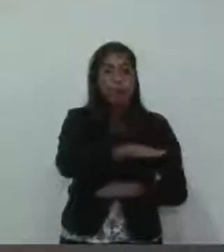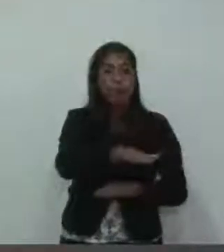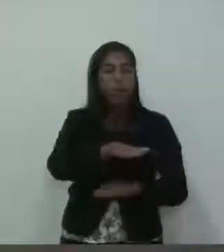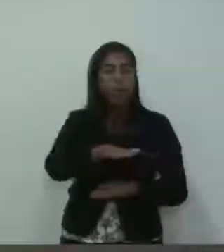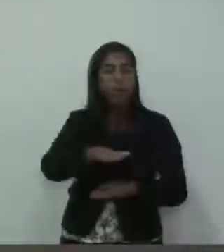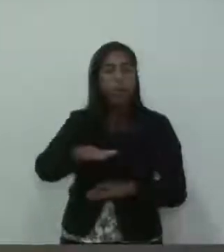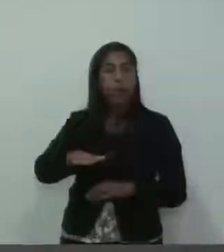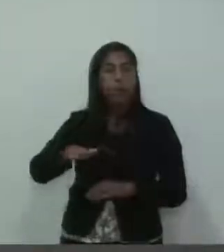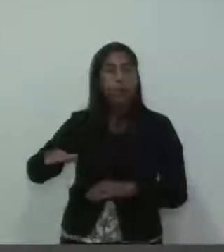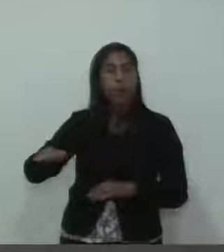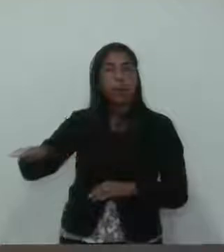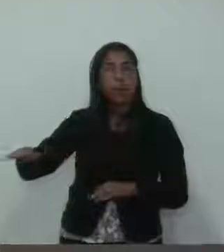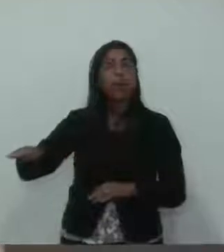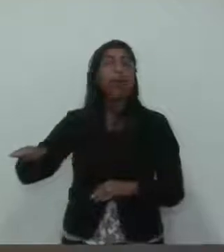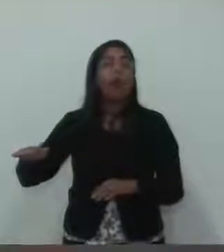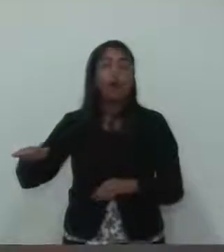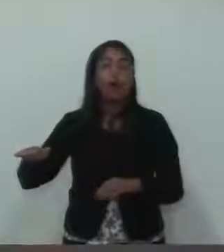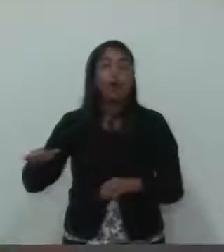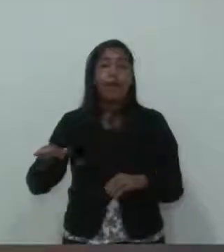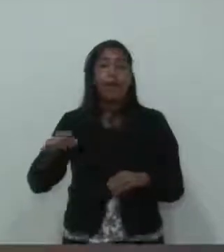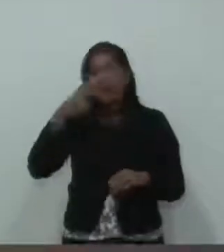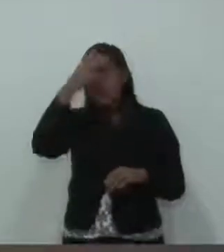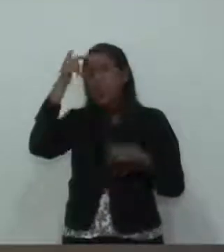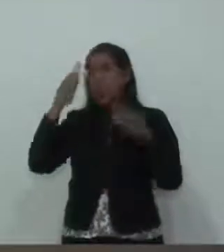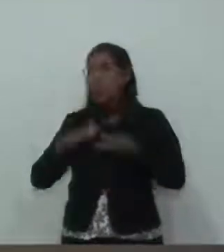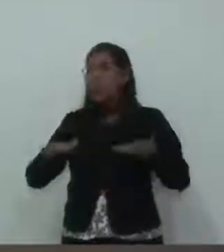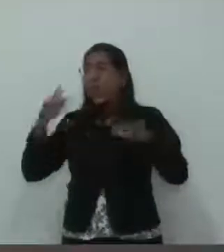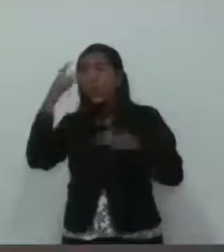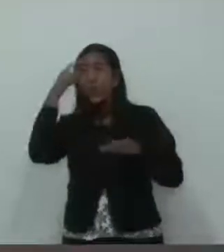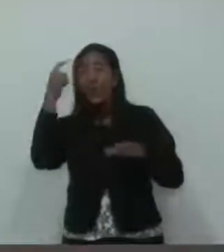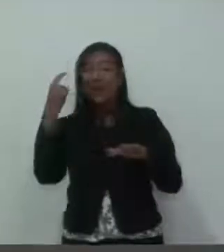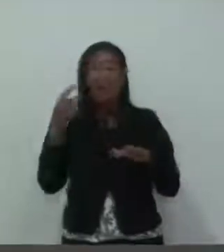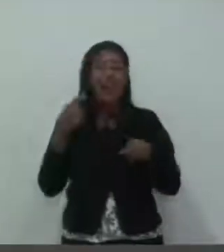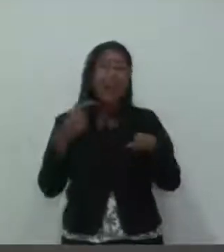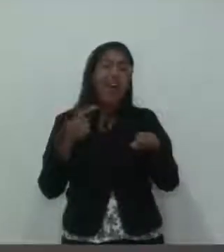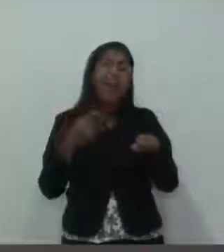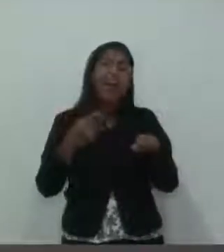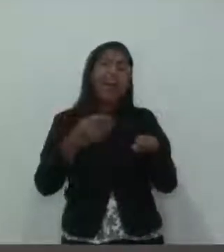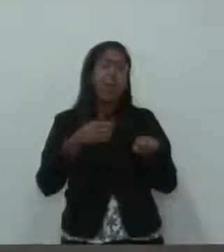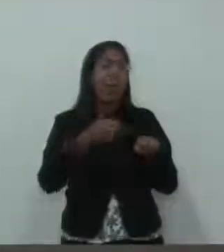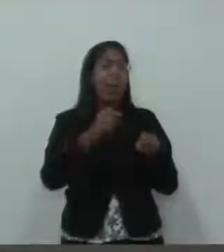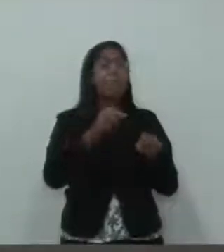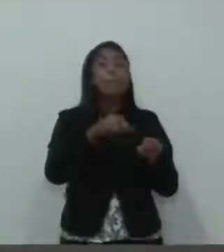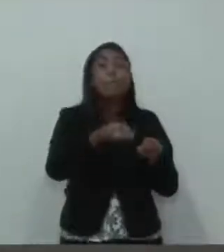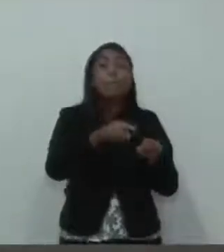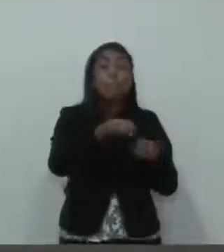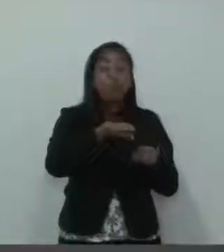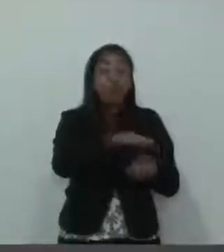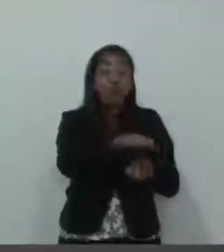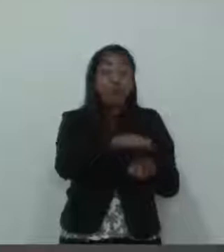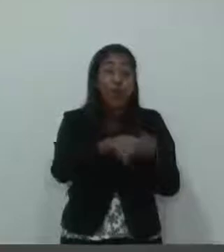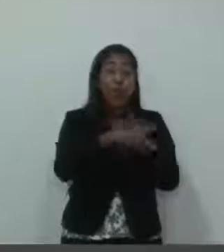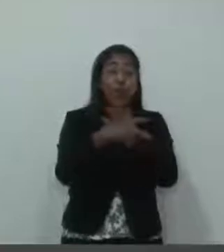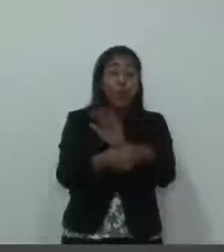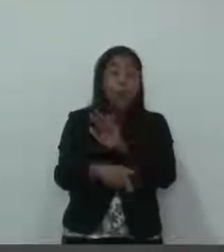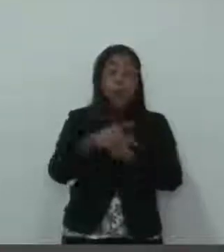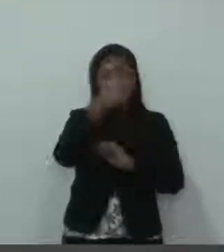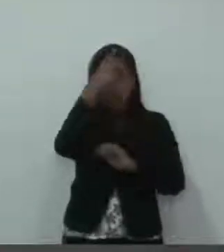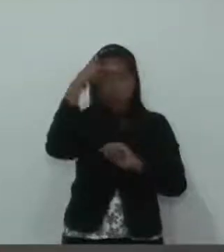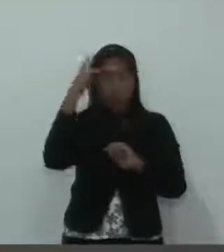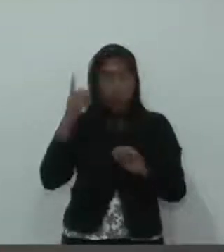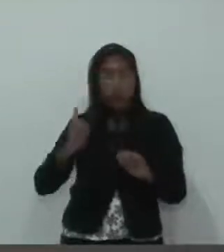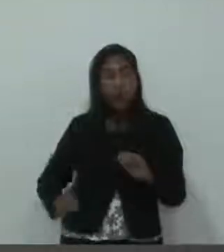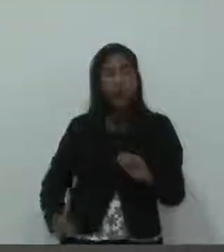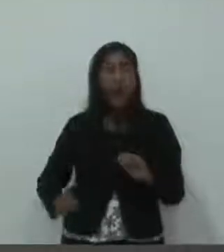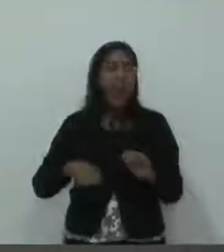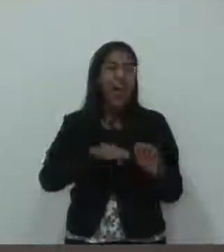vislumbrada. As pessoas talvez não tenham noção, só 5 minutinhos na vaga da pessoa com deficiência. Então, a conscientização ela é necessária. E, mais